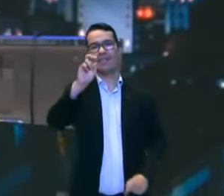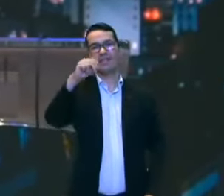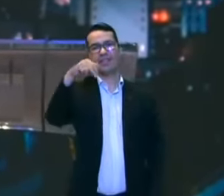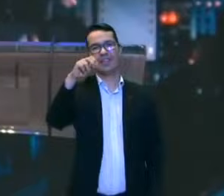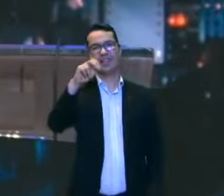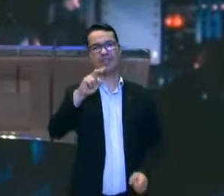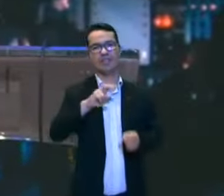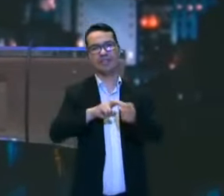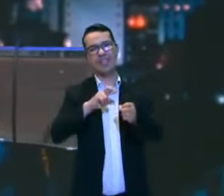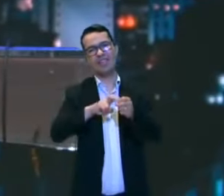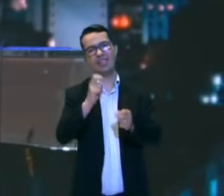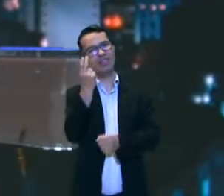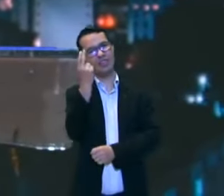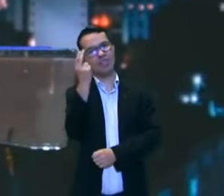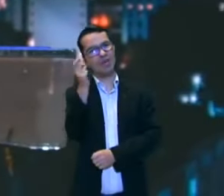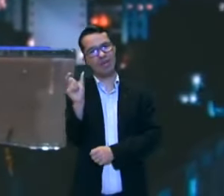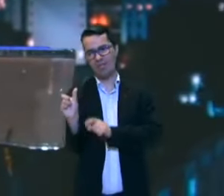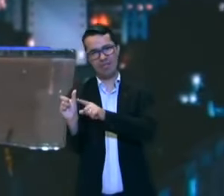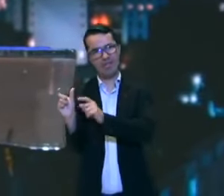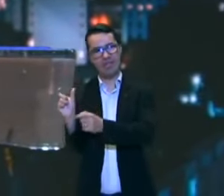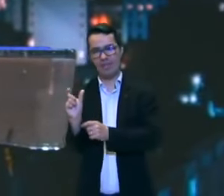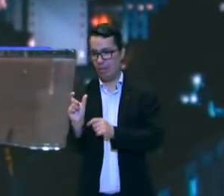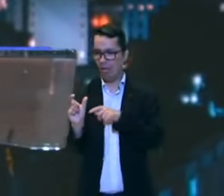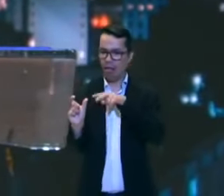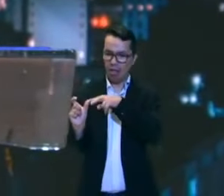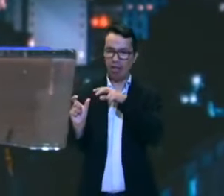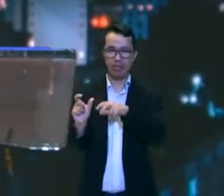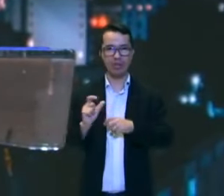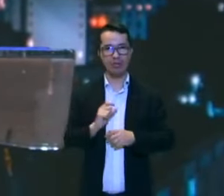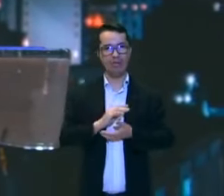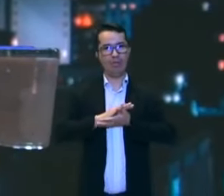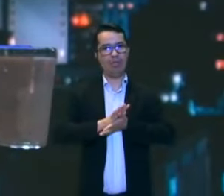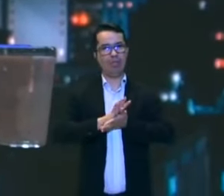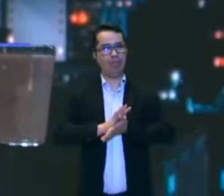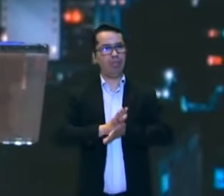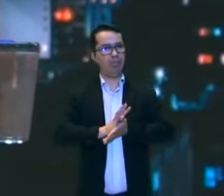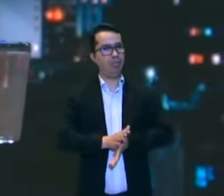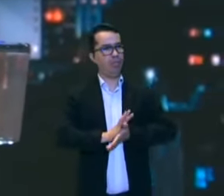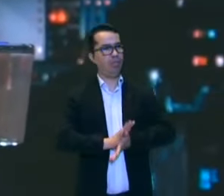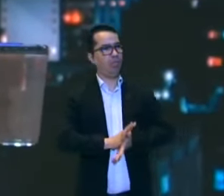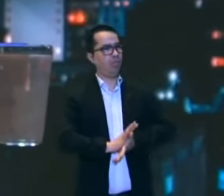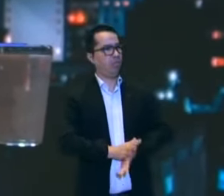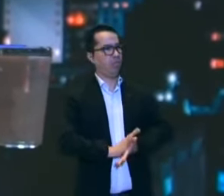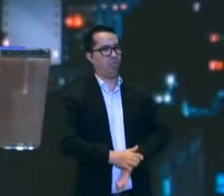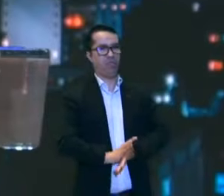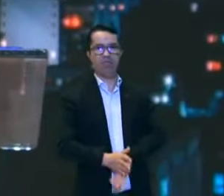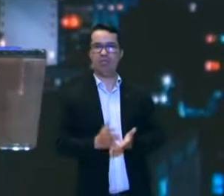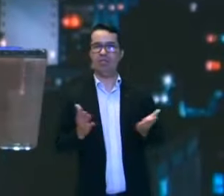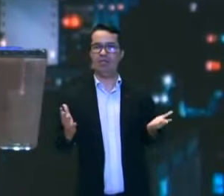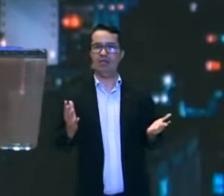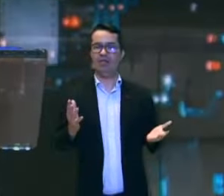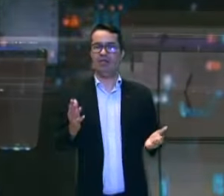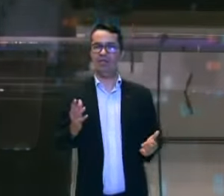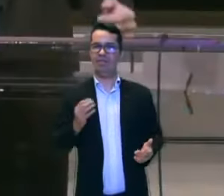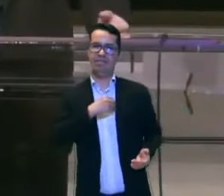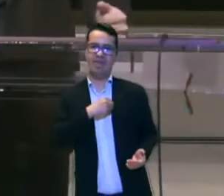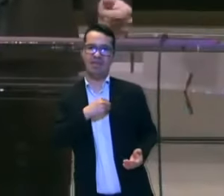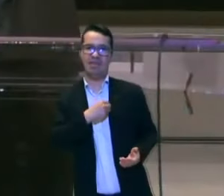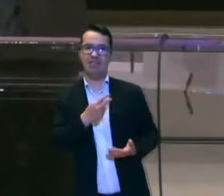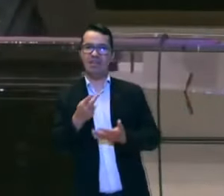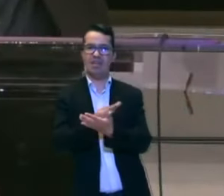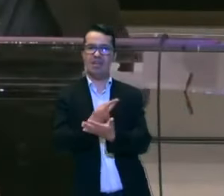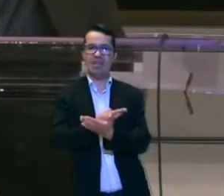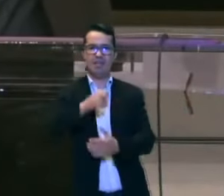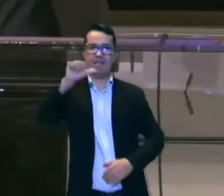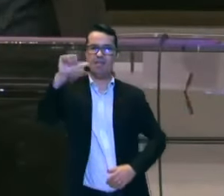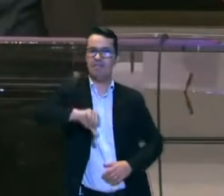que na verdade ela é uma progressão na vida. Mateus 24:10 diz: então muitos ficarão ofendidos,